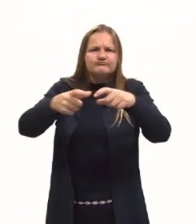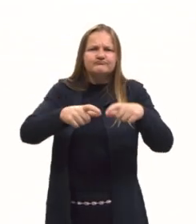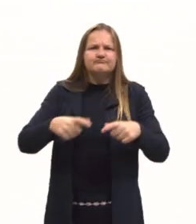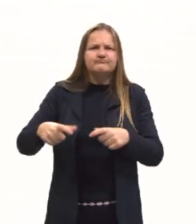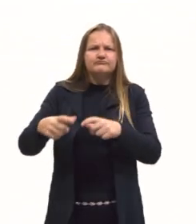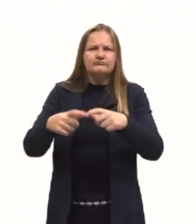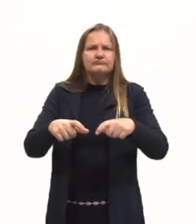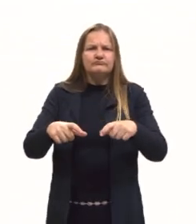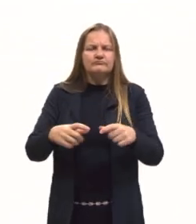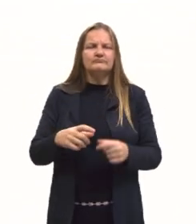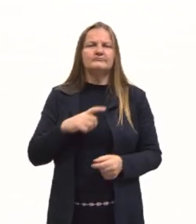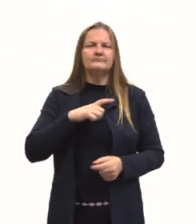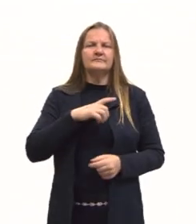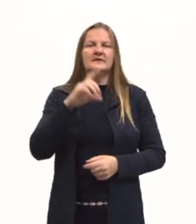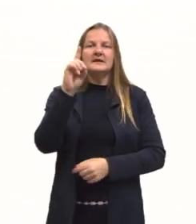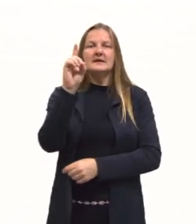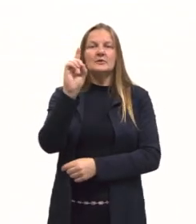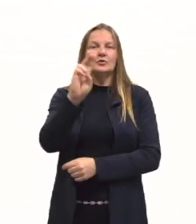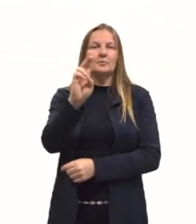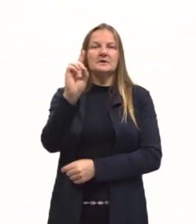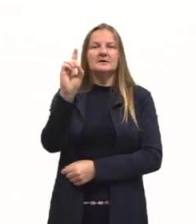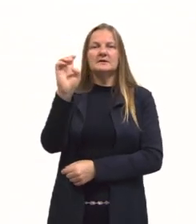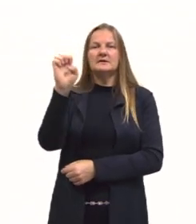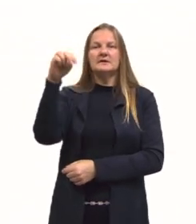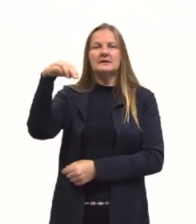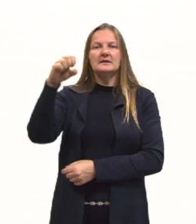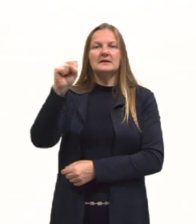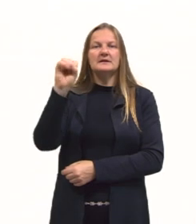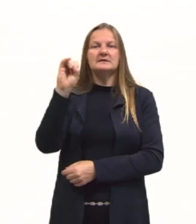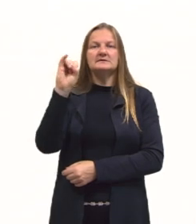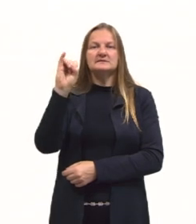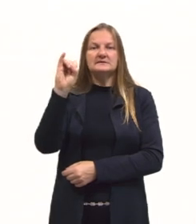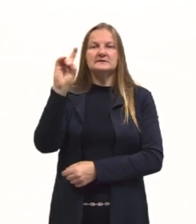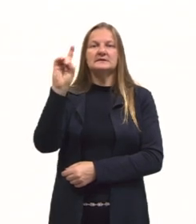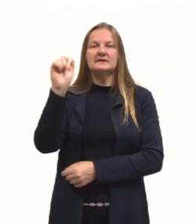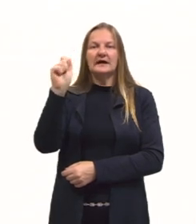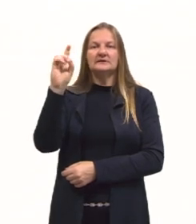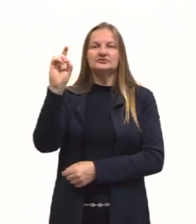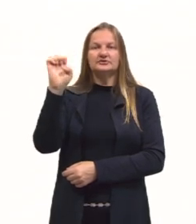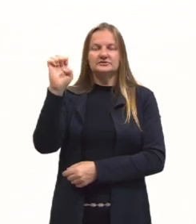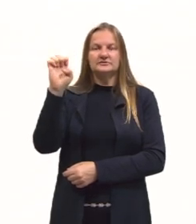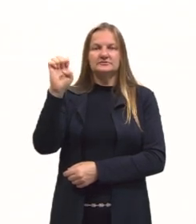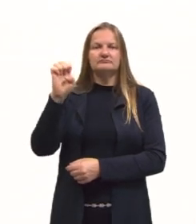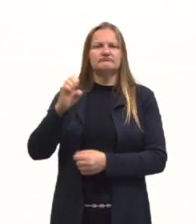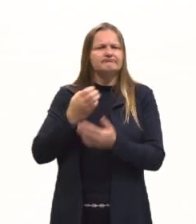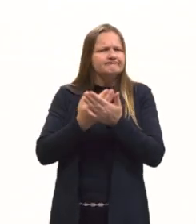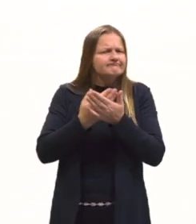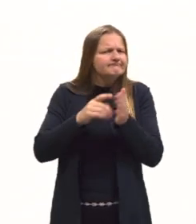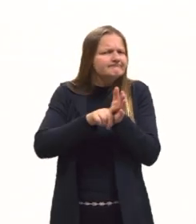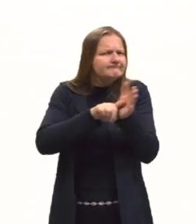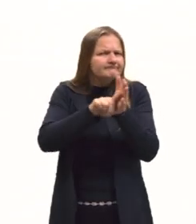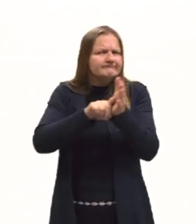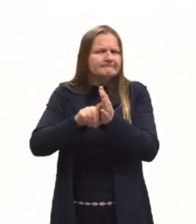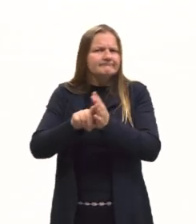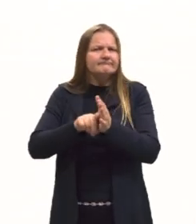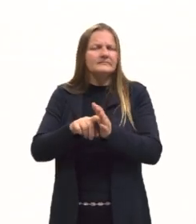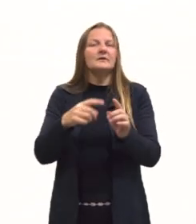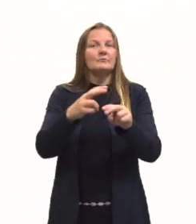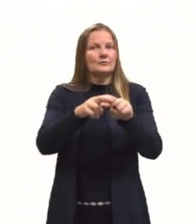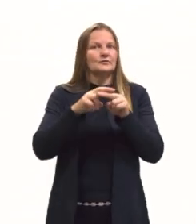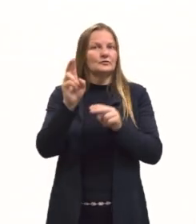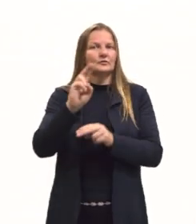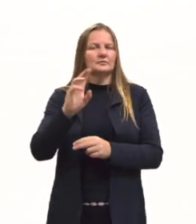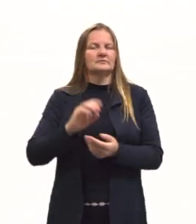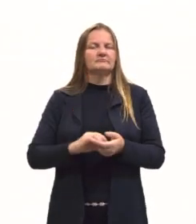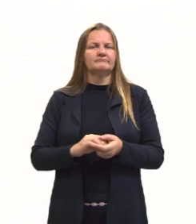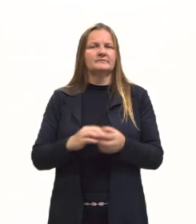aonde nós temos é a densidade populacional e quantidade de pessoas que a gente tem certo Então olha aqui ó nós temos